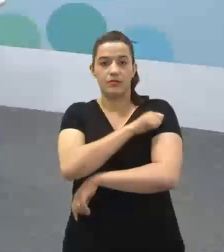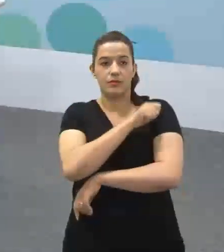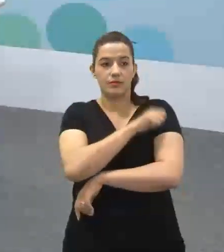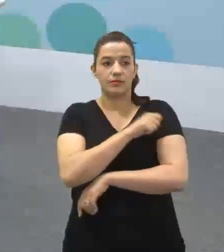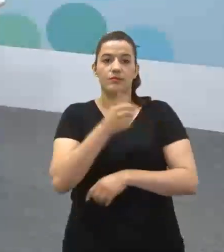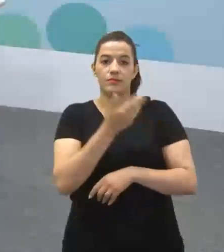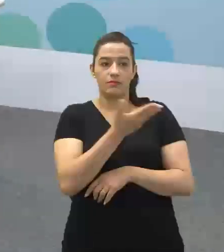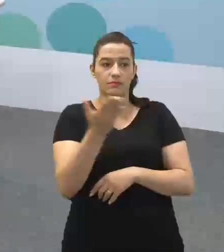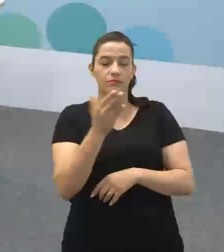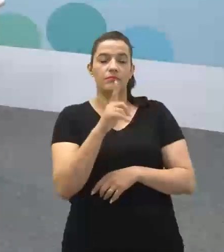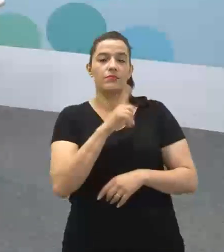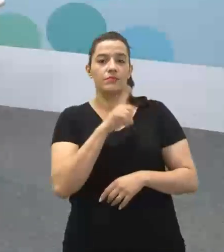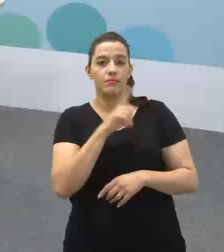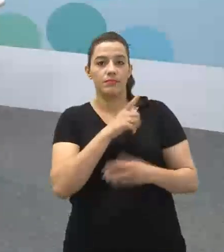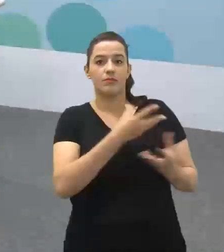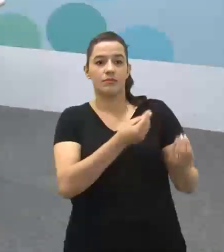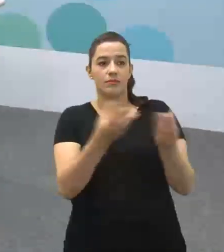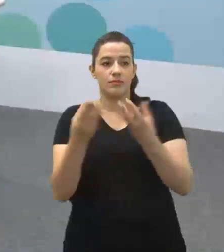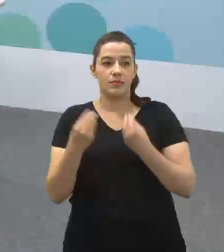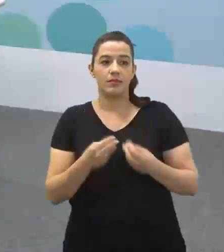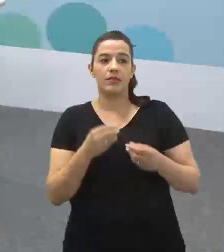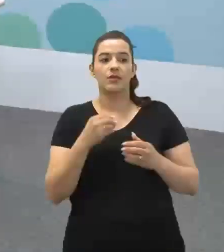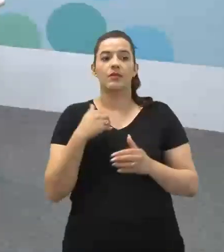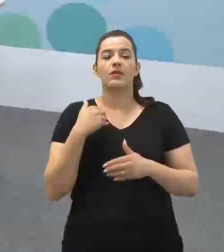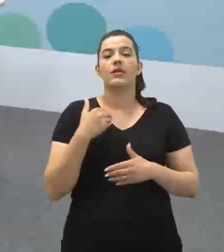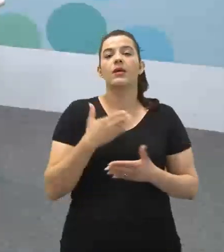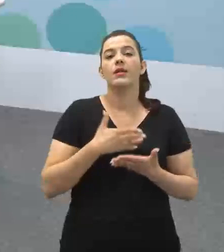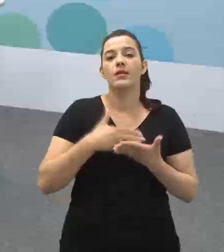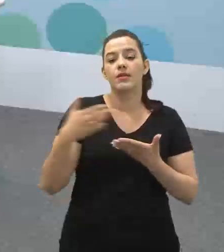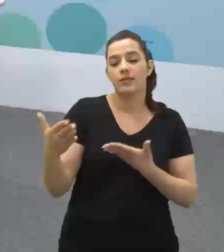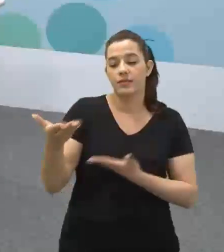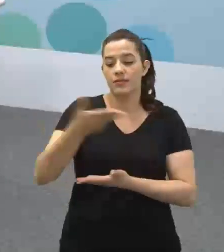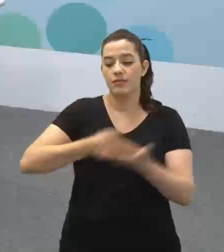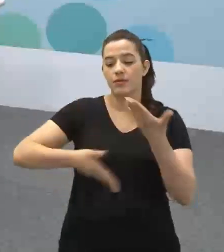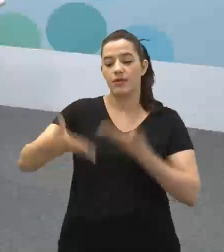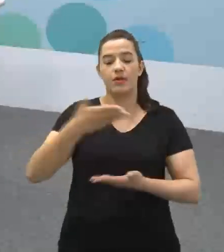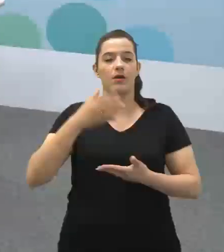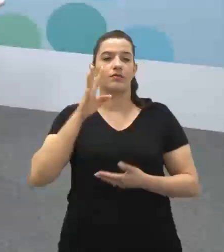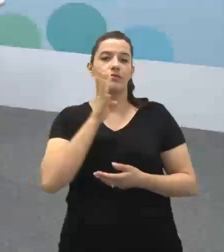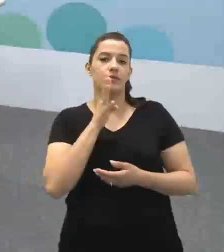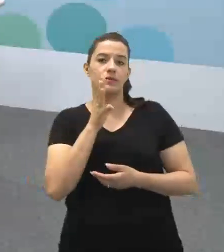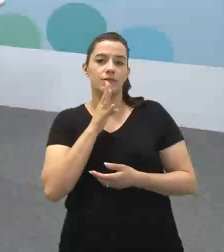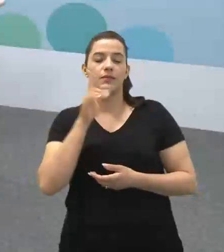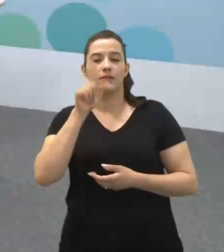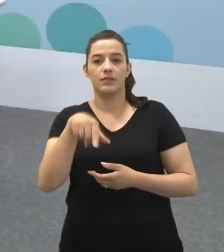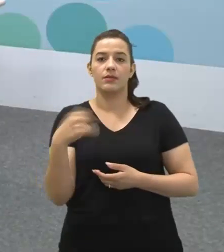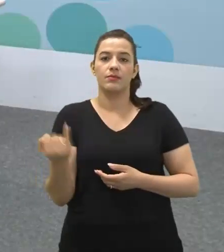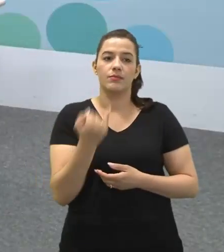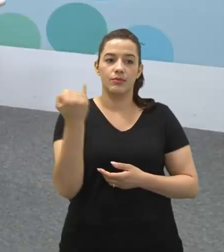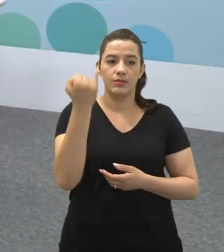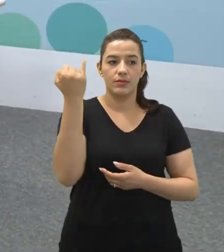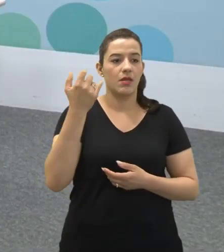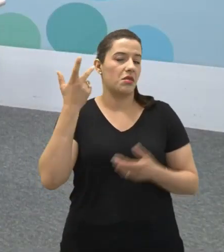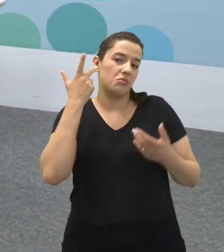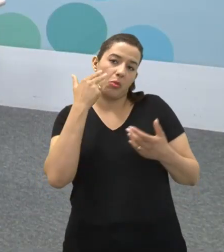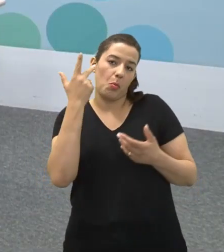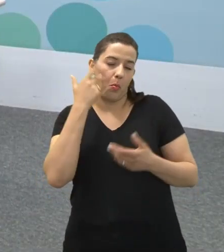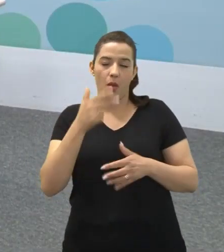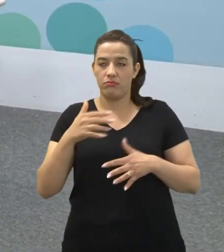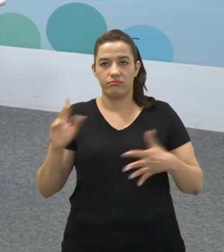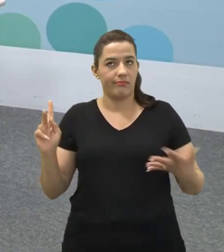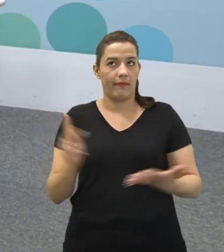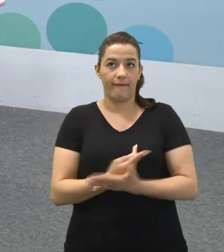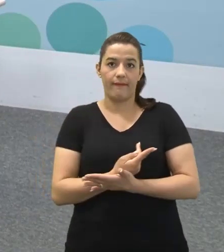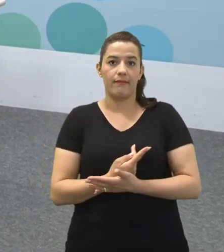estar em estão ali estarão ali para trocar os seus conhecimentos é totalmente natural que eles